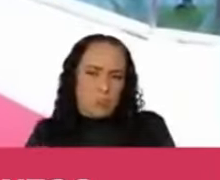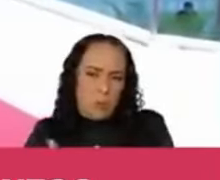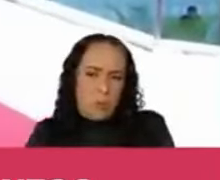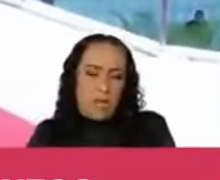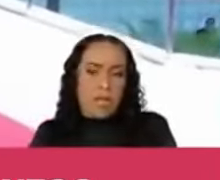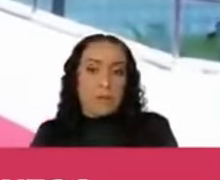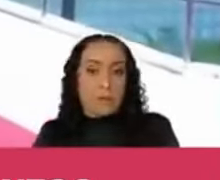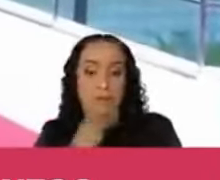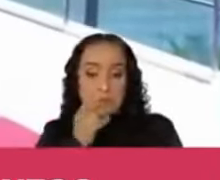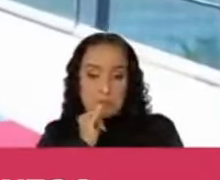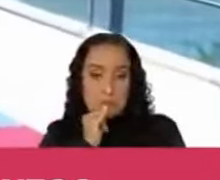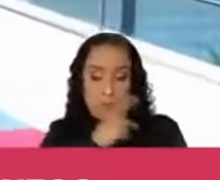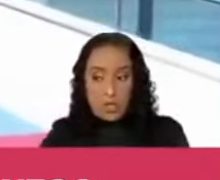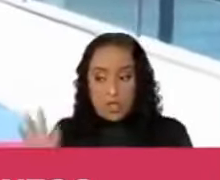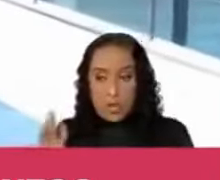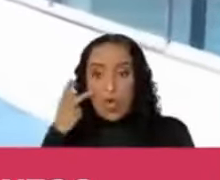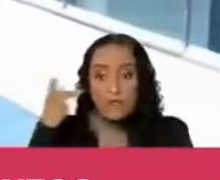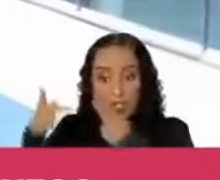Presidente do Egito.